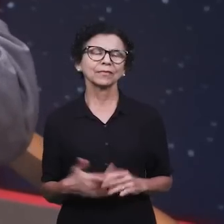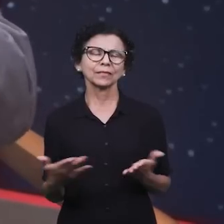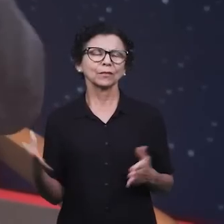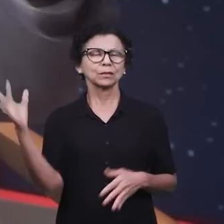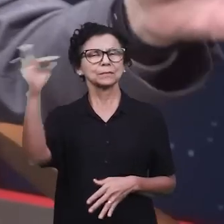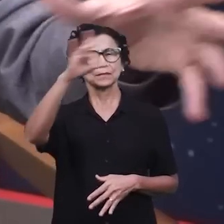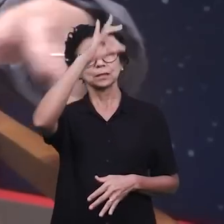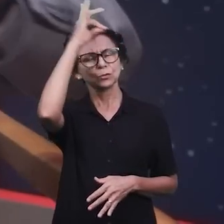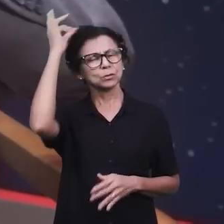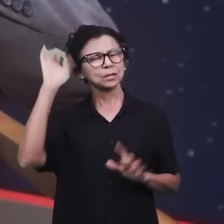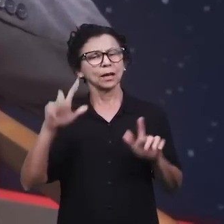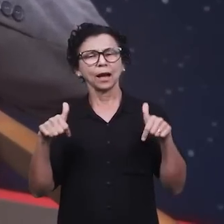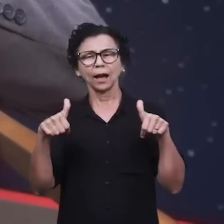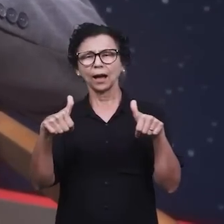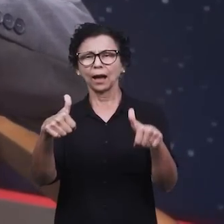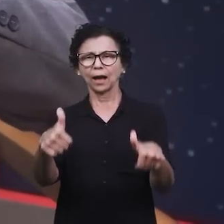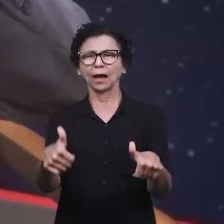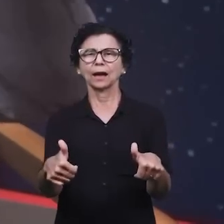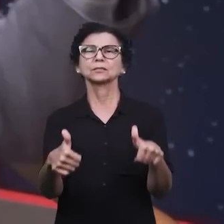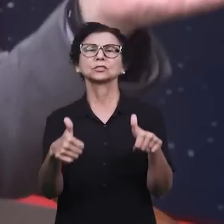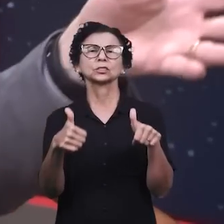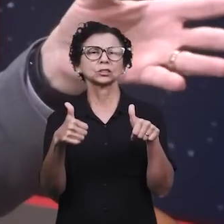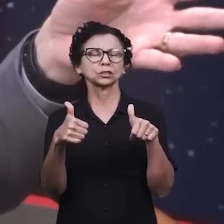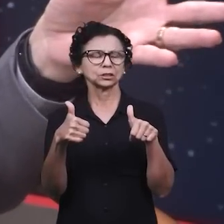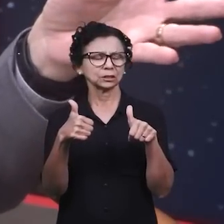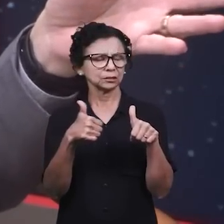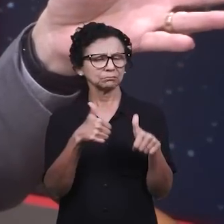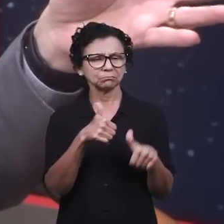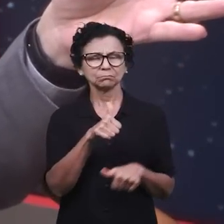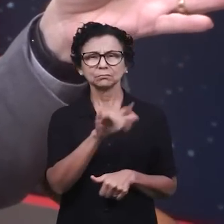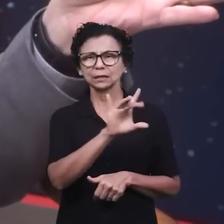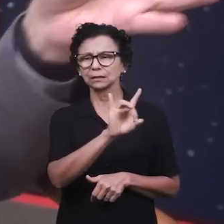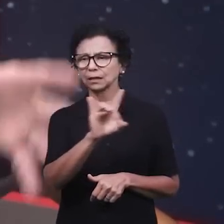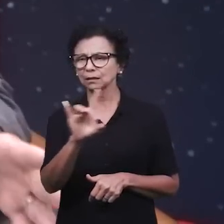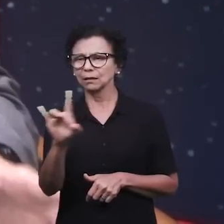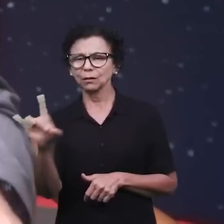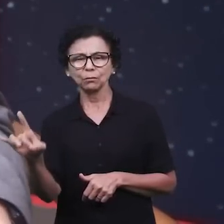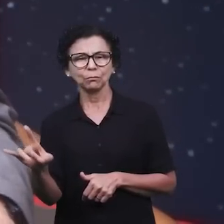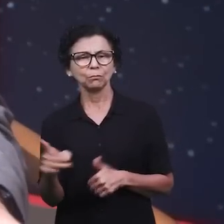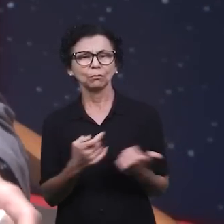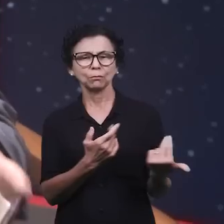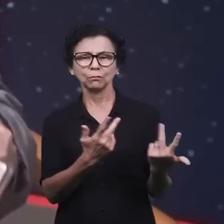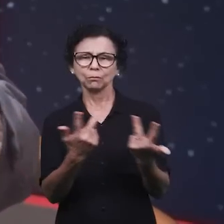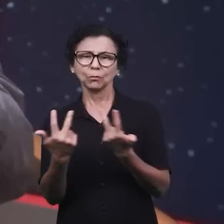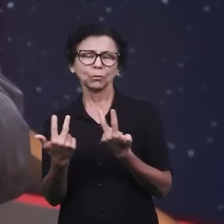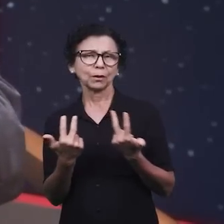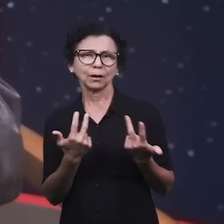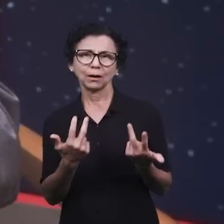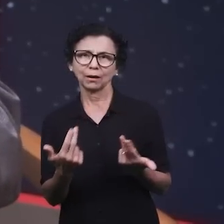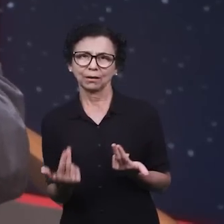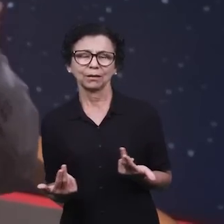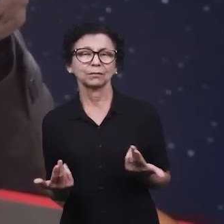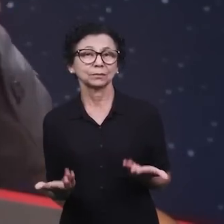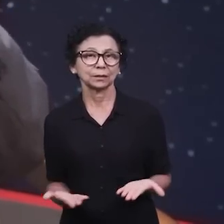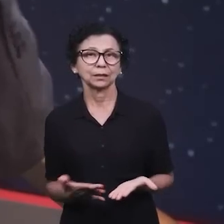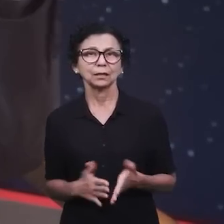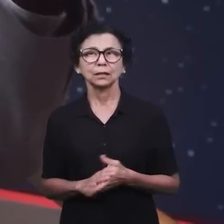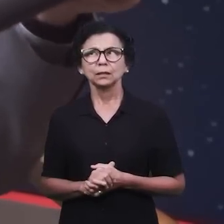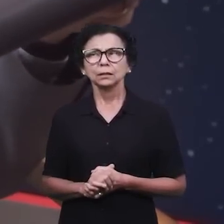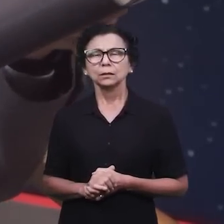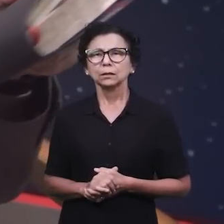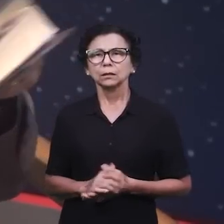não germinou, que você já citou, Adriano, mostram exatamente que a mesma